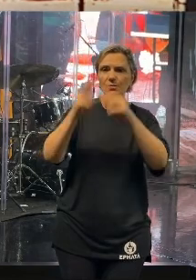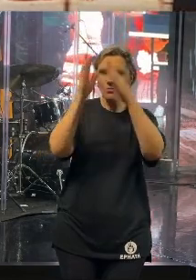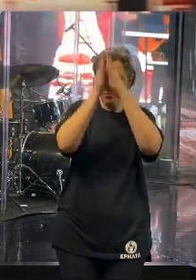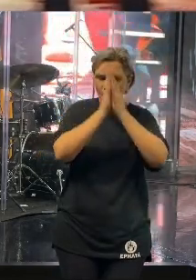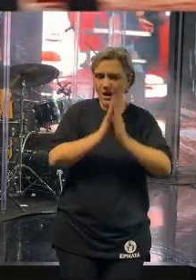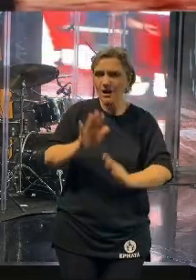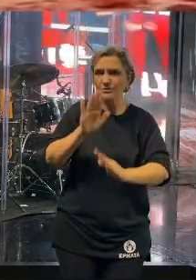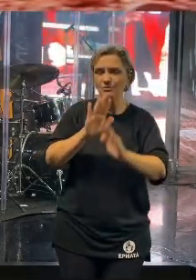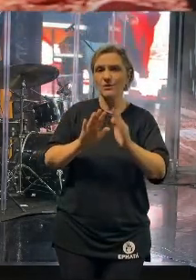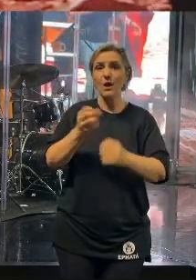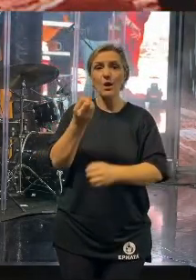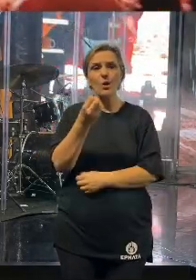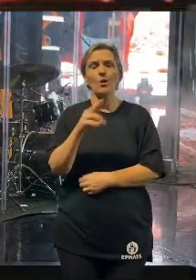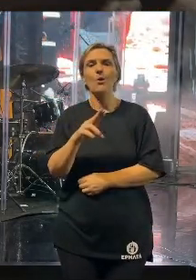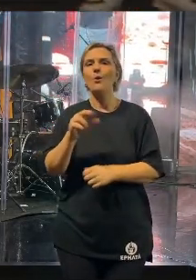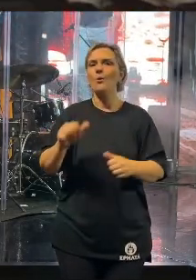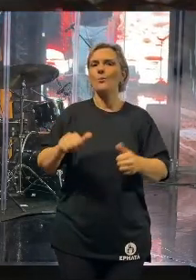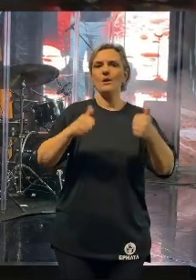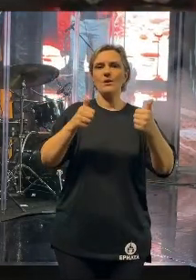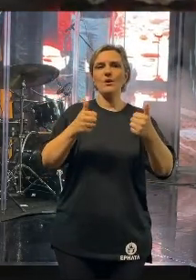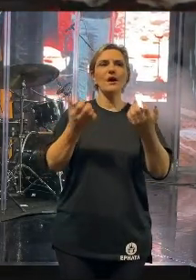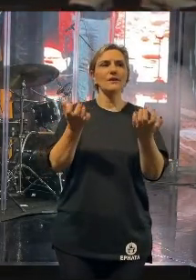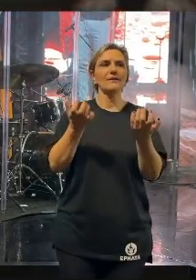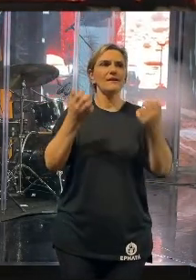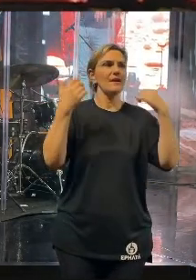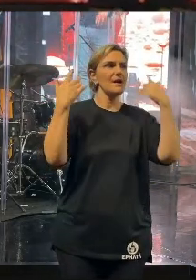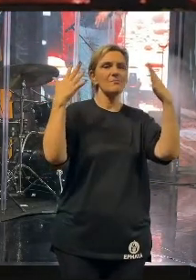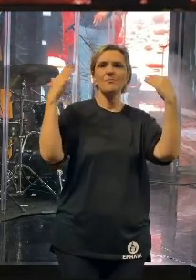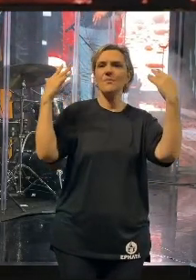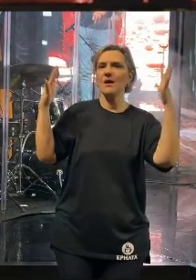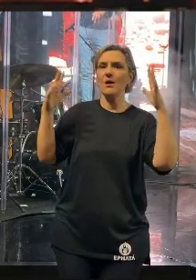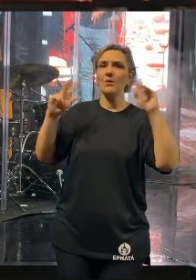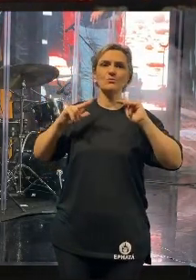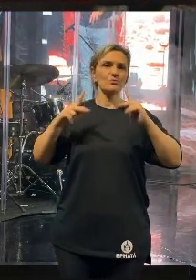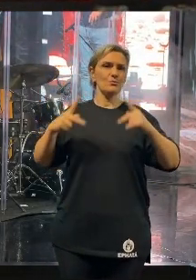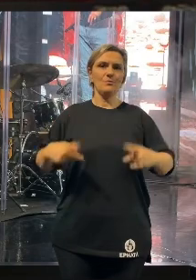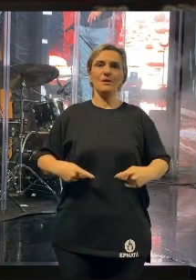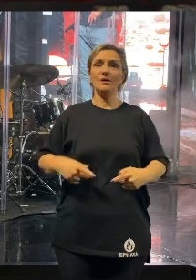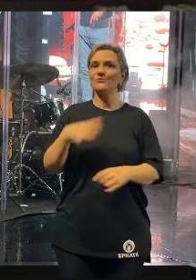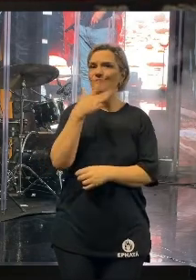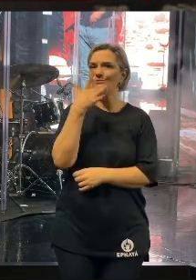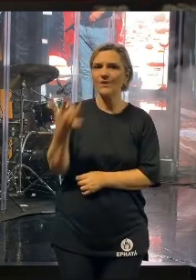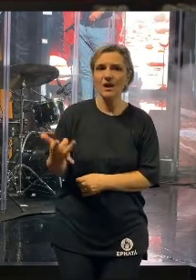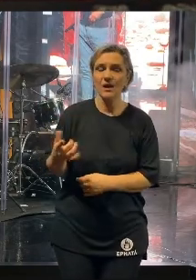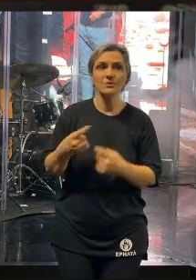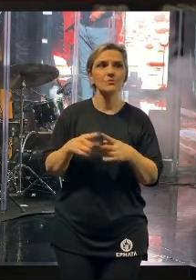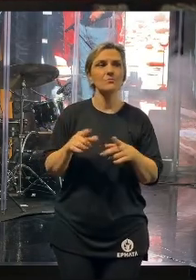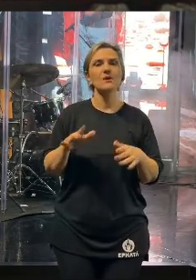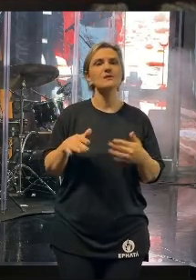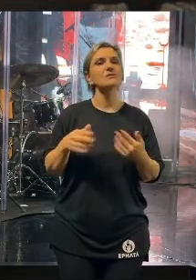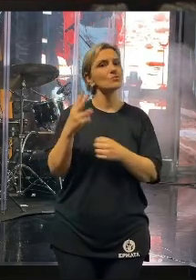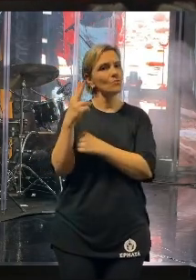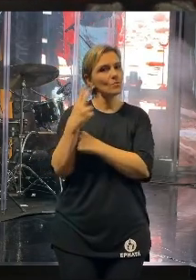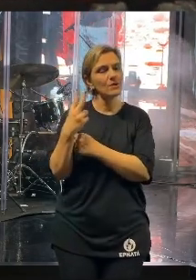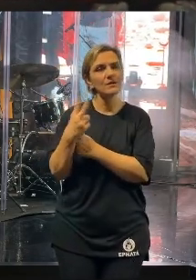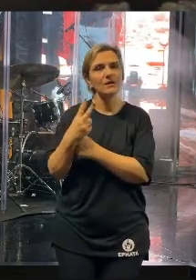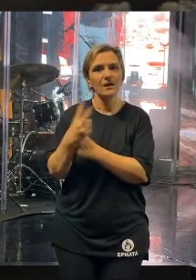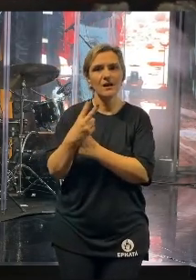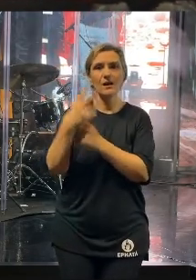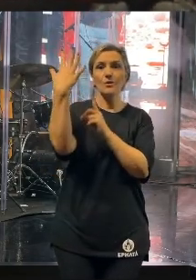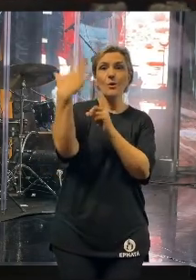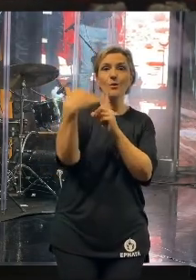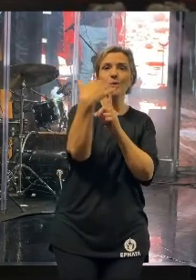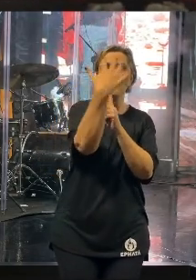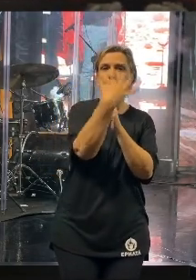melhor, querer o aplauso dos homens é muito fácil, mas tome muito cuidado em querer o aplauso